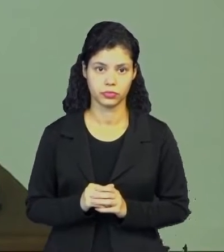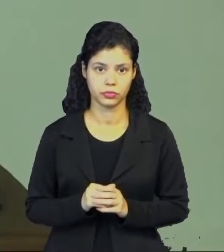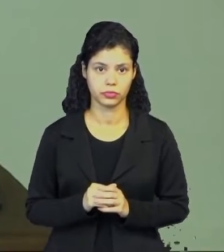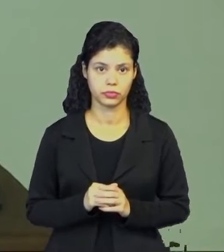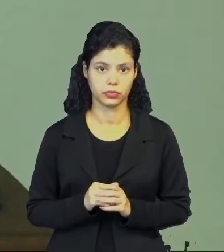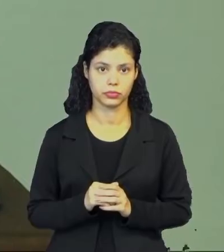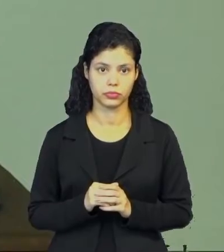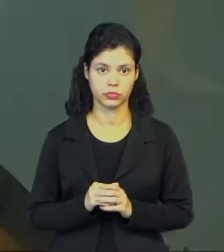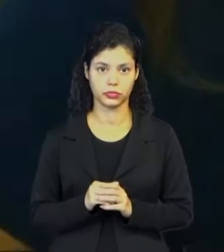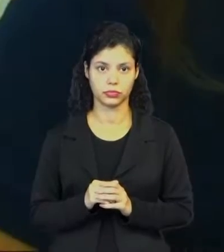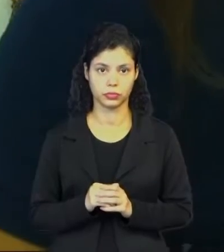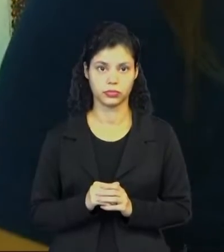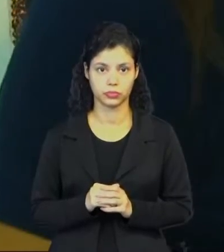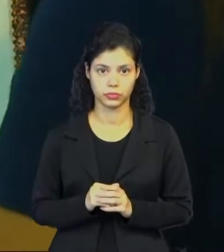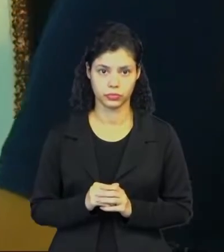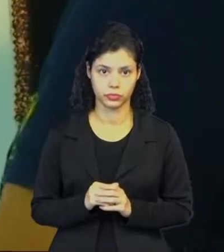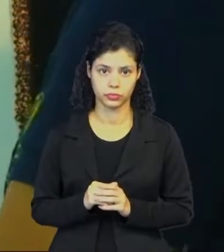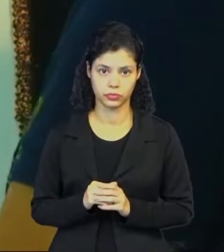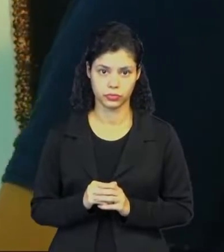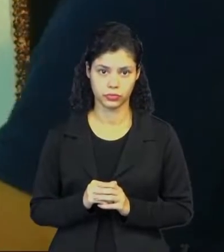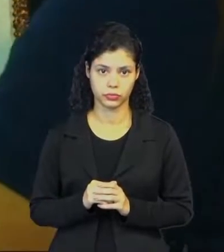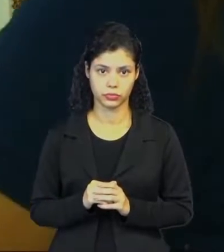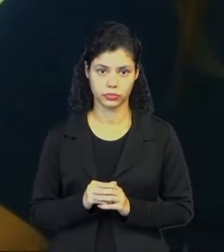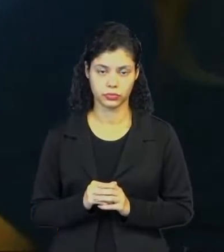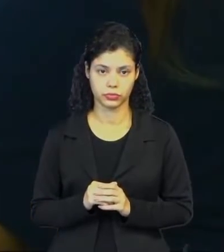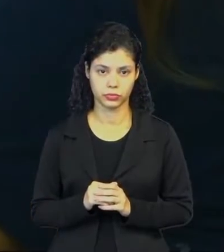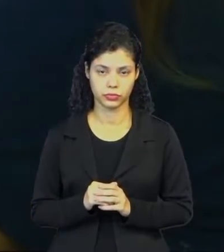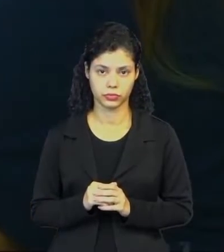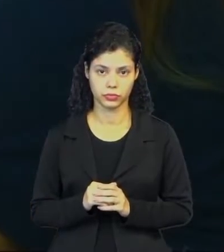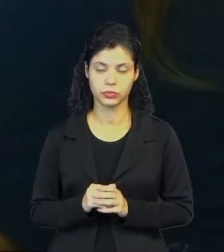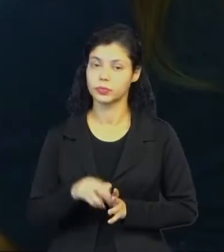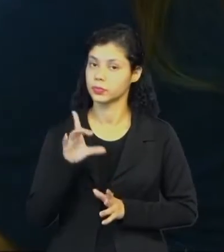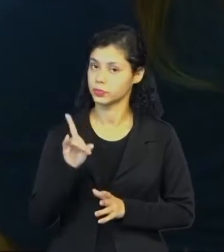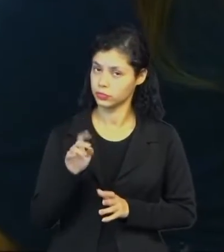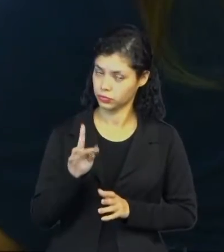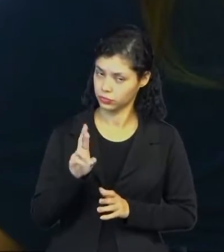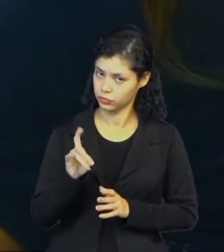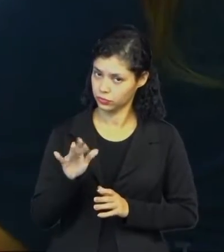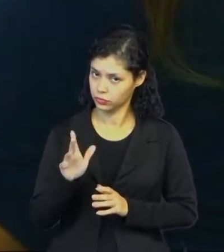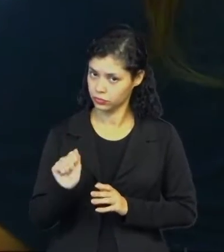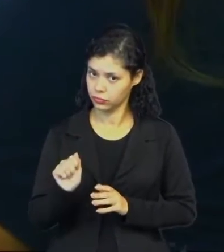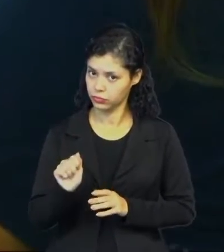vou colocar mais alguns que faltaram, Beatriz, Débora,